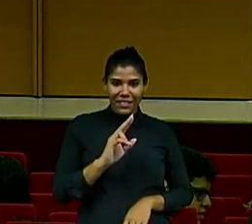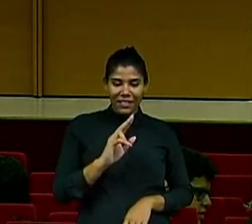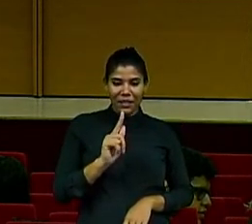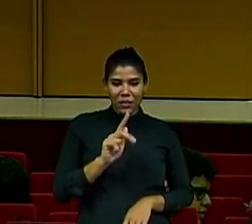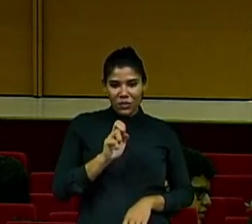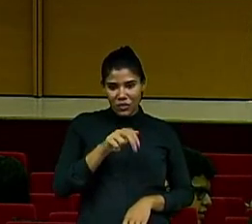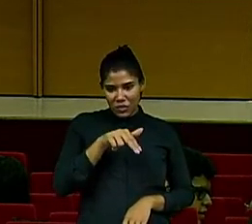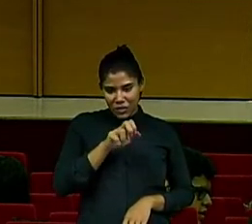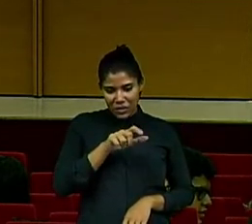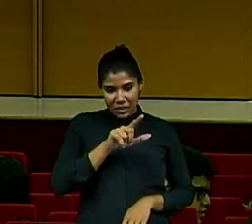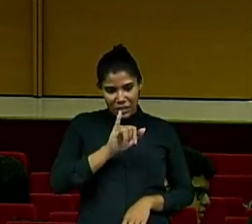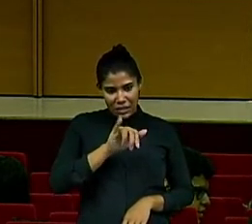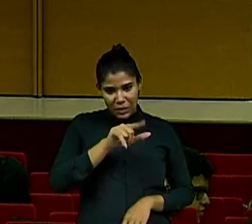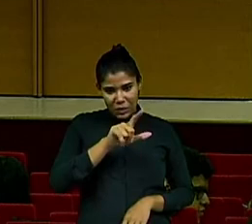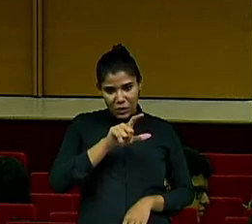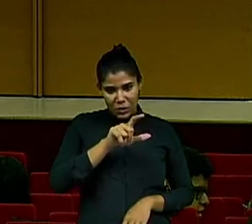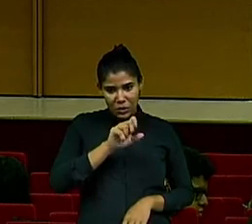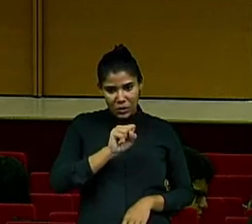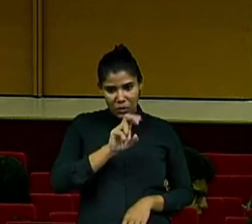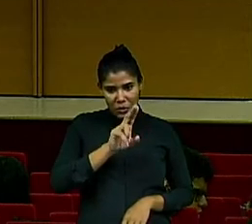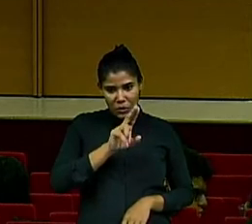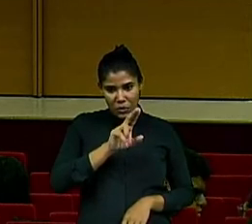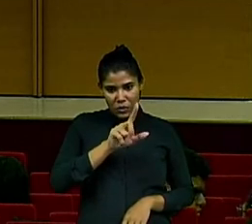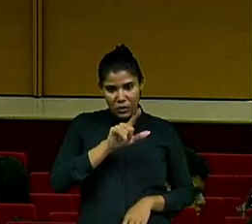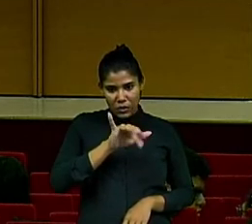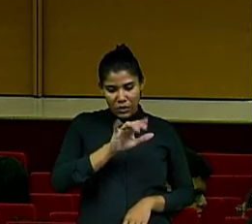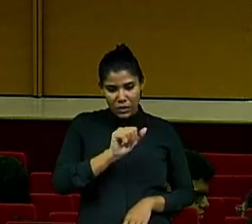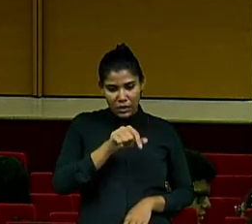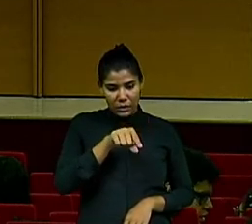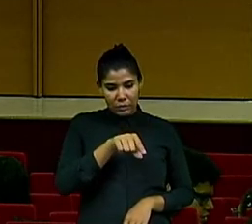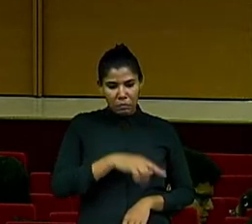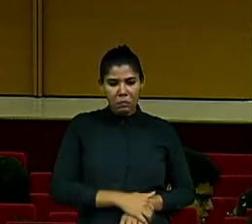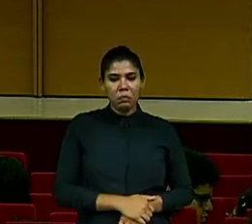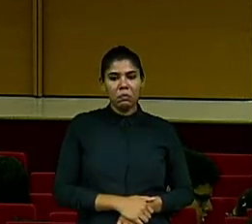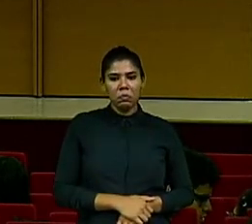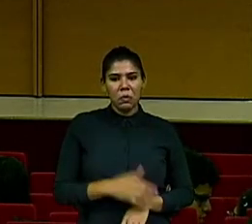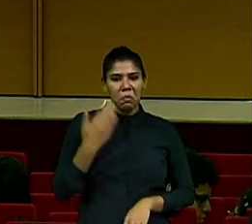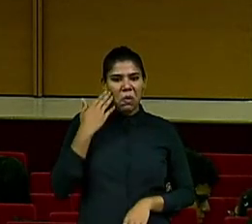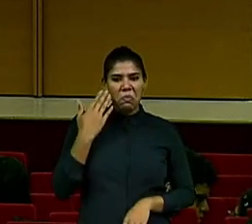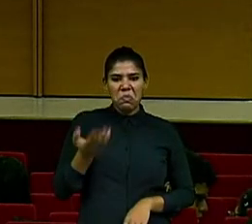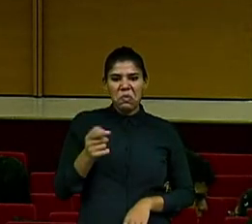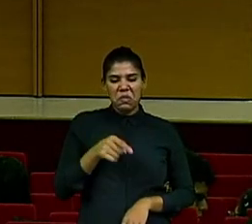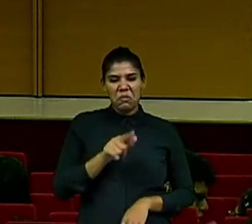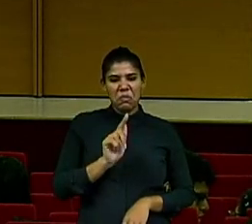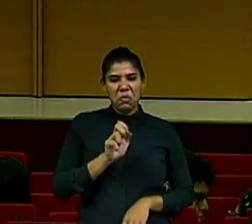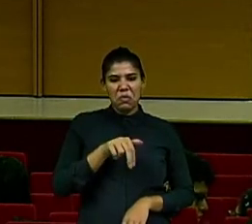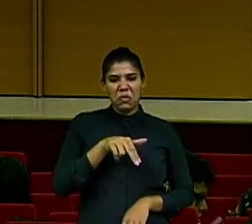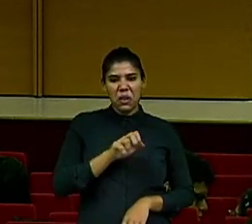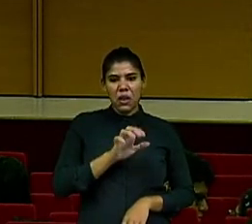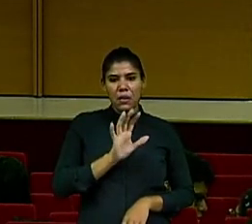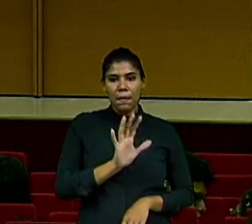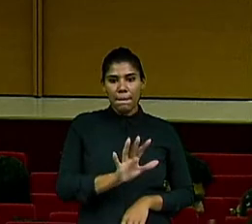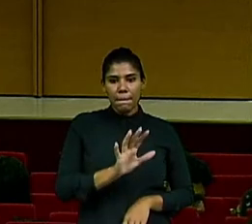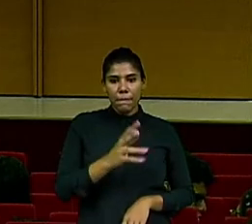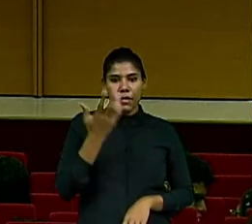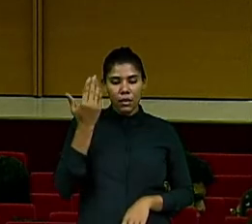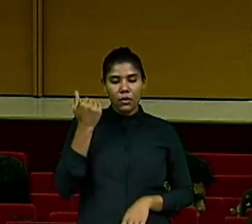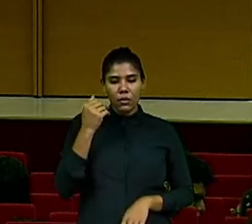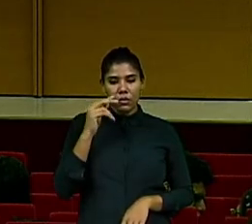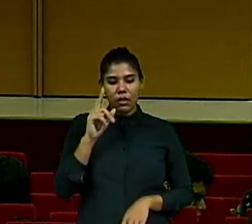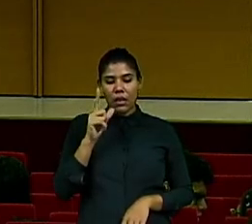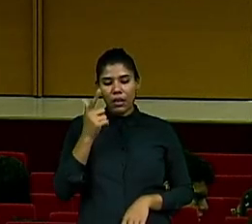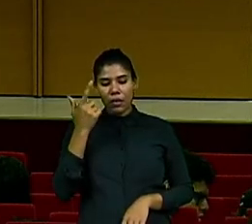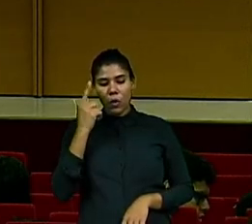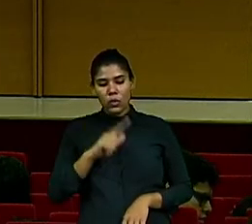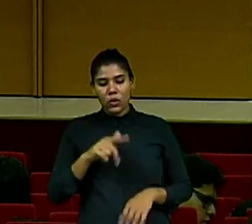ele mas eu não sei que Engenho é esse não mas eu sei ler esse Gene